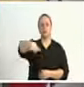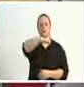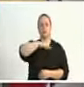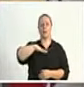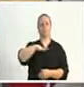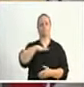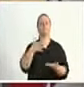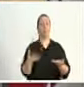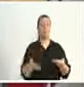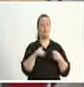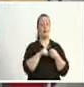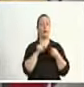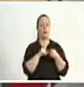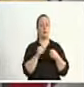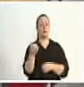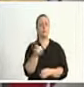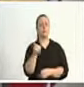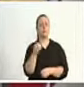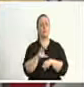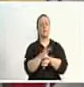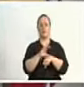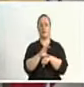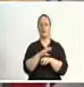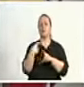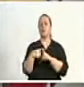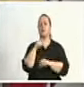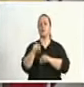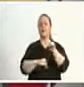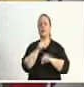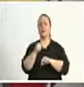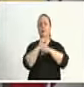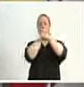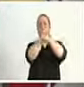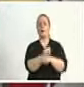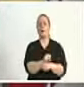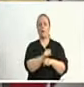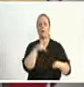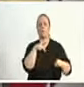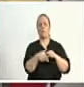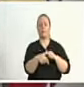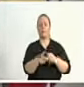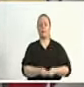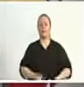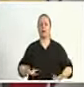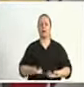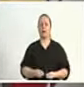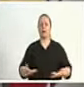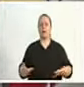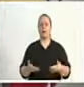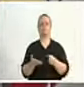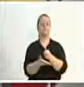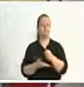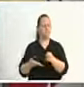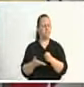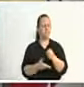ao congelar os investimentos nas despesas primárias, tendo como base o ano de 2016, já